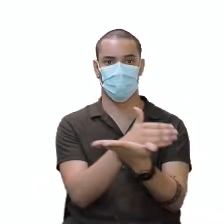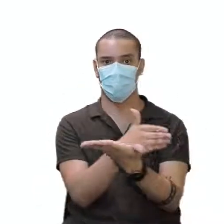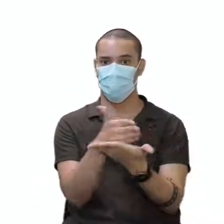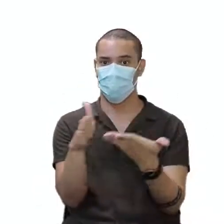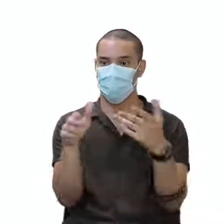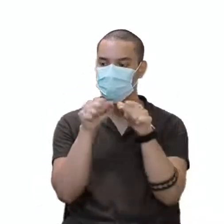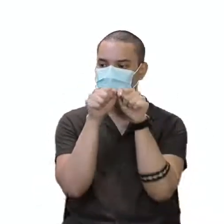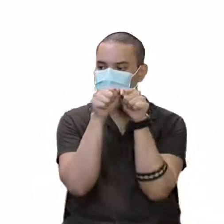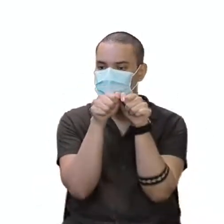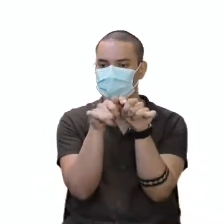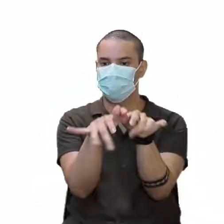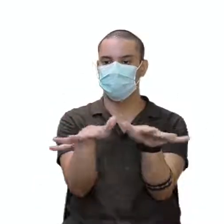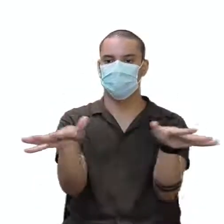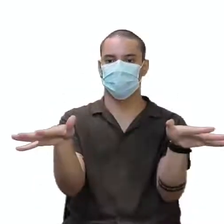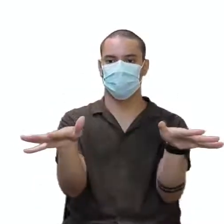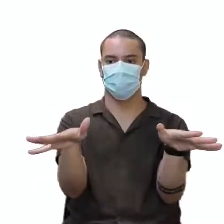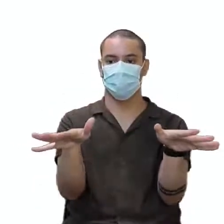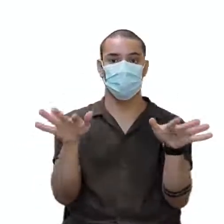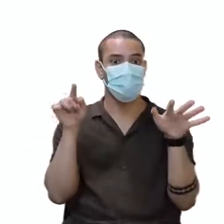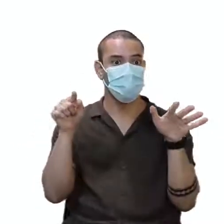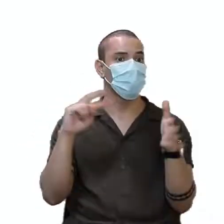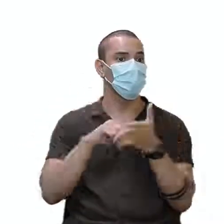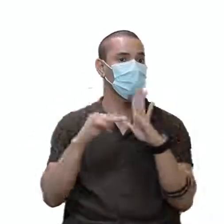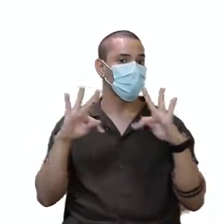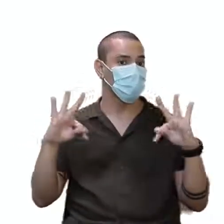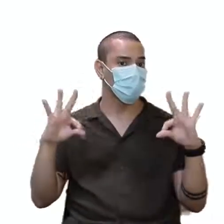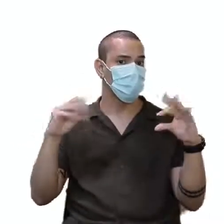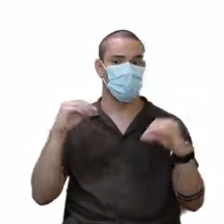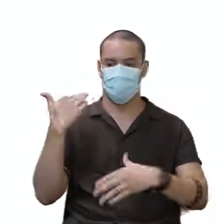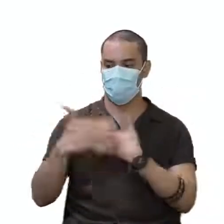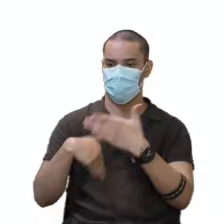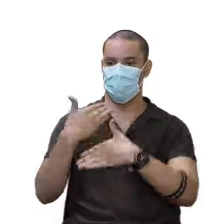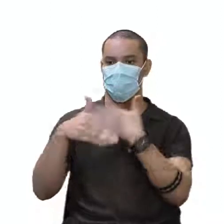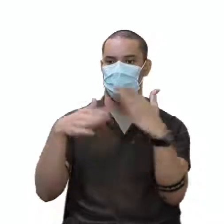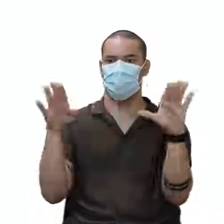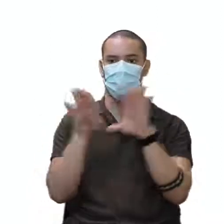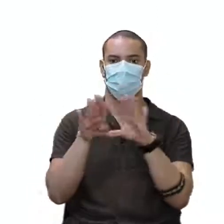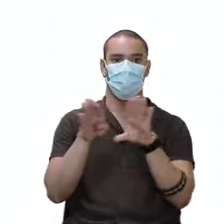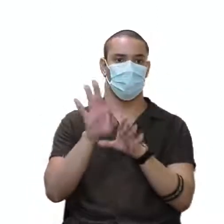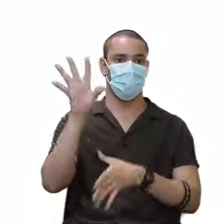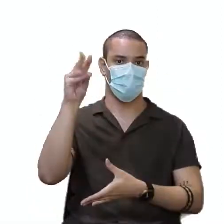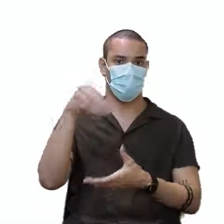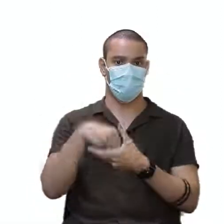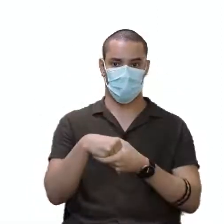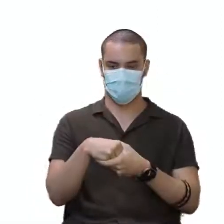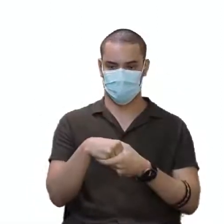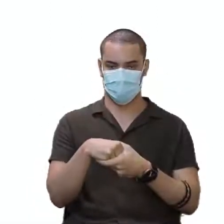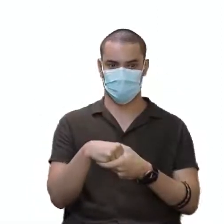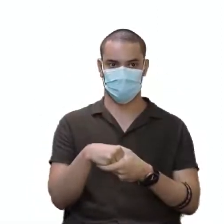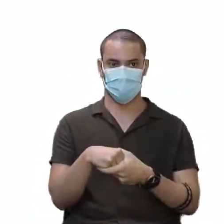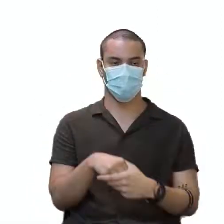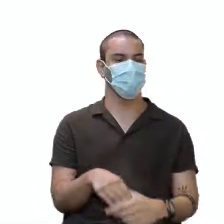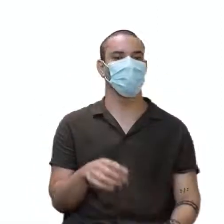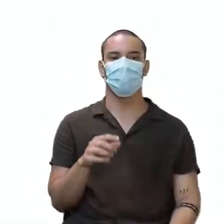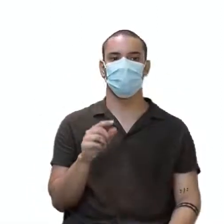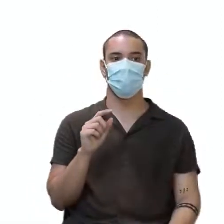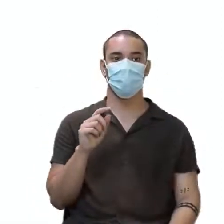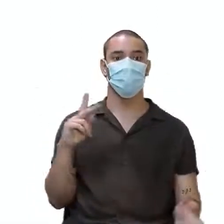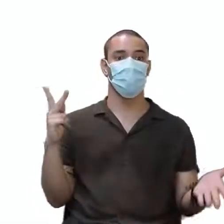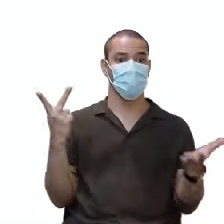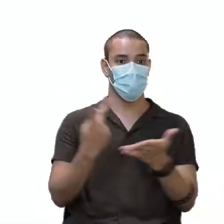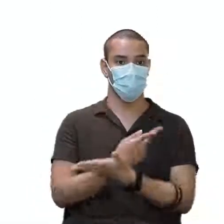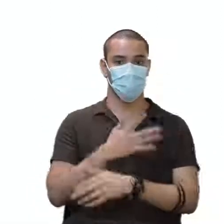a fluir. E isso tudo vai começar a se desenvolver nesse ambiente. Olha lá, ocorre com